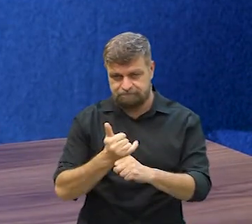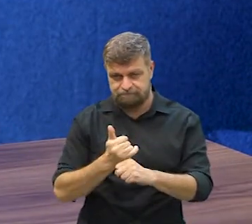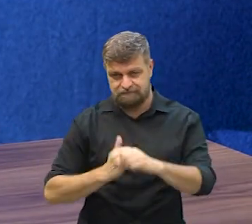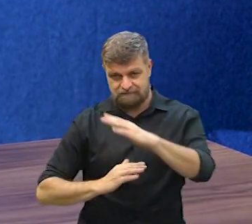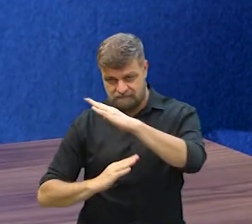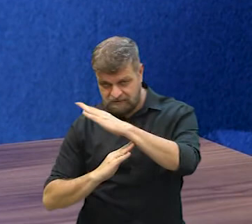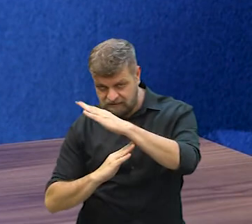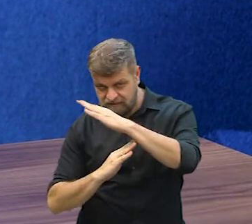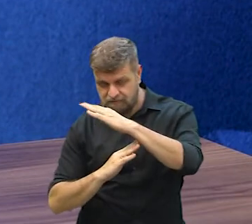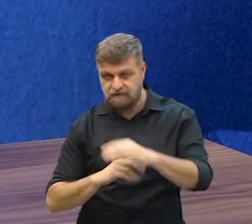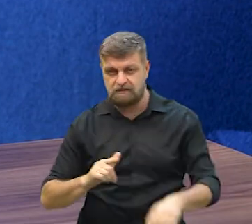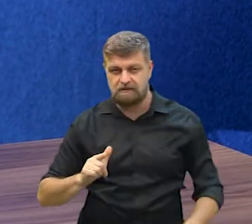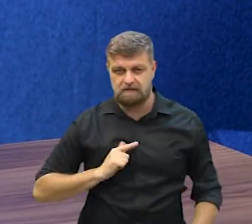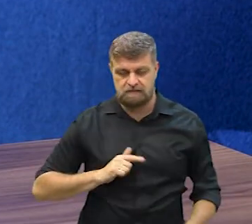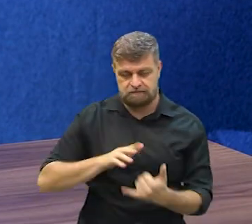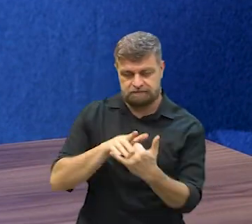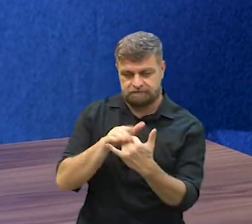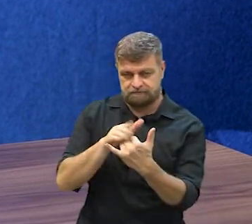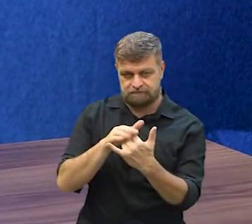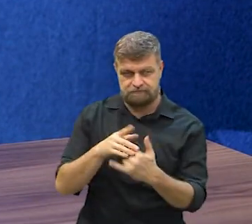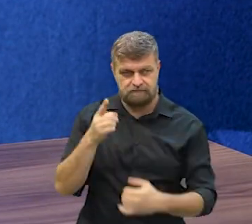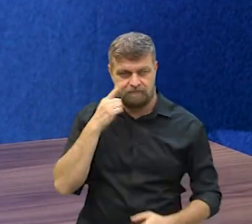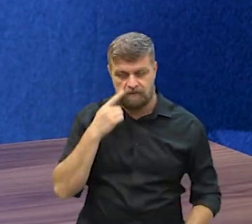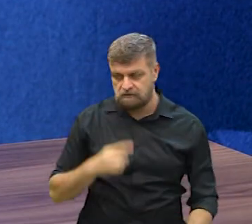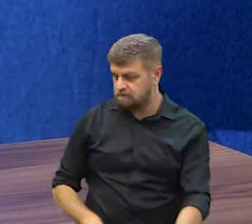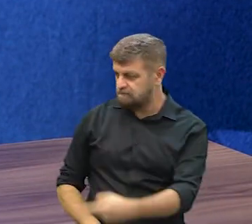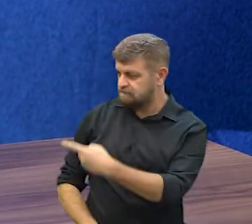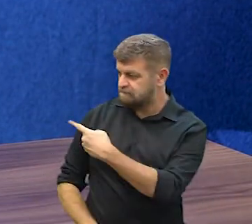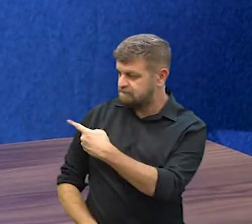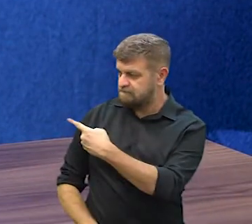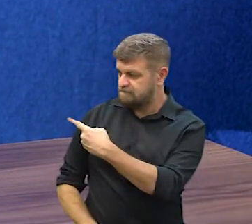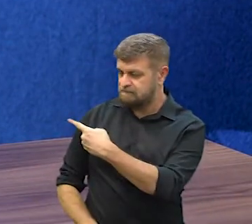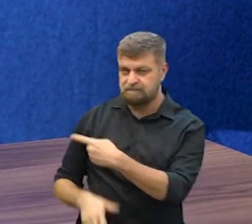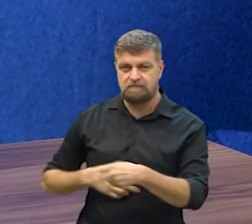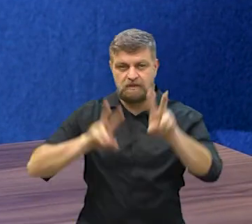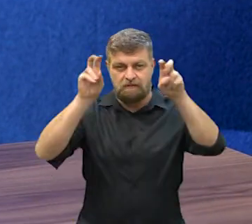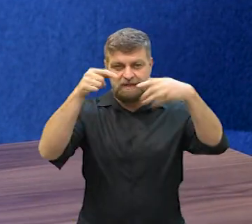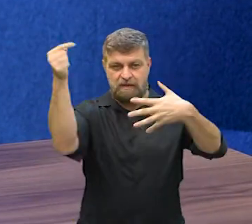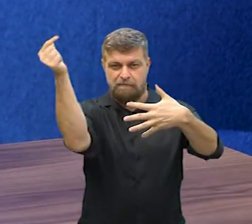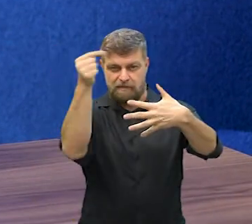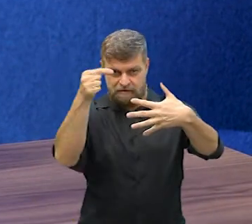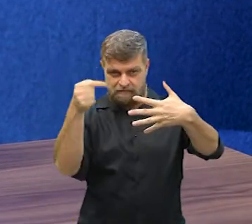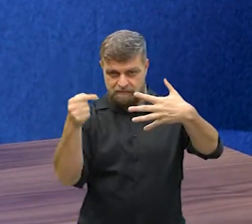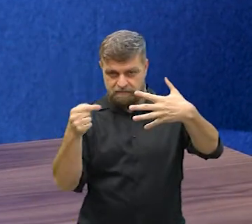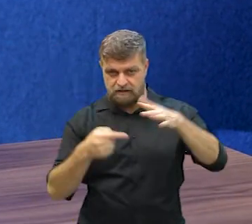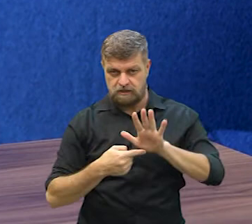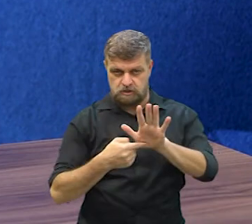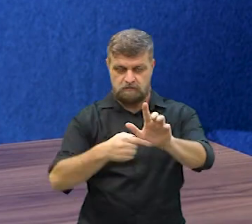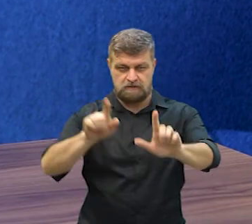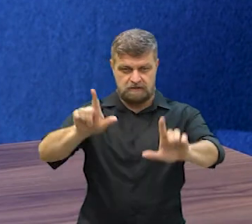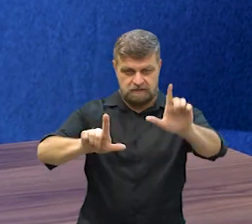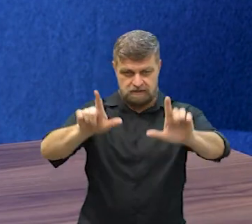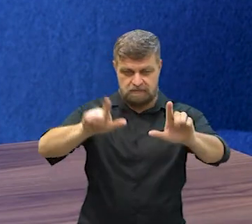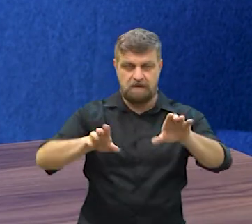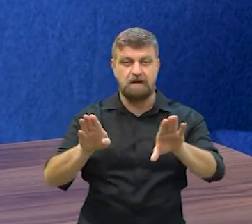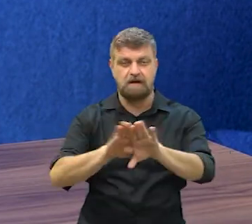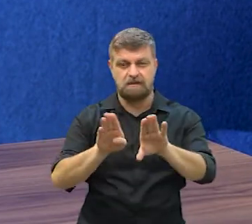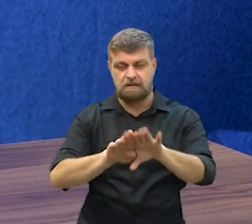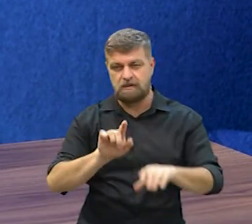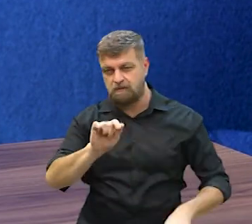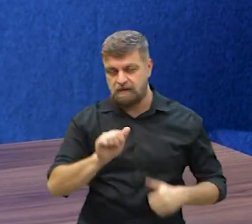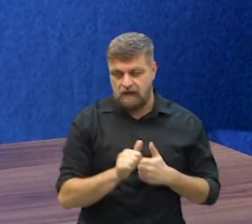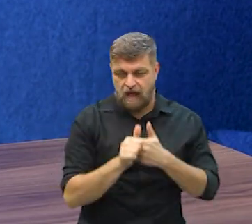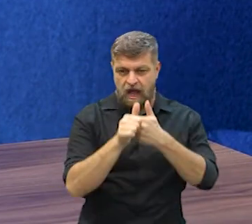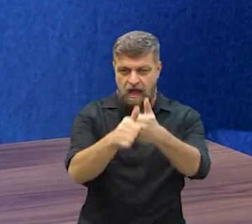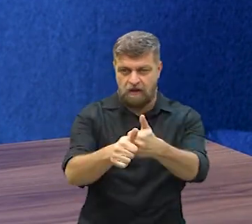o youtube.com/TV Câmara Campinas, conferir lá todos os temas que nós trazemos aqui no nosso programa